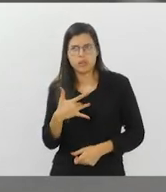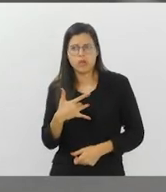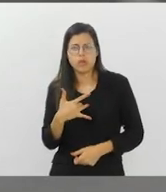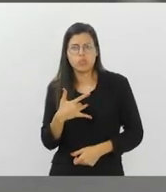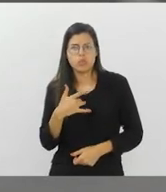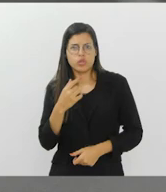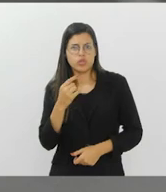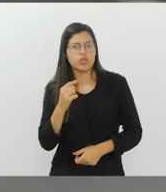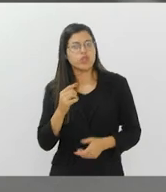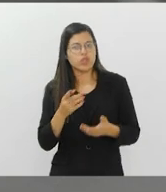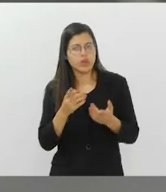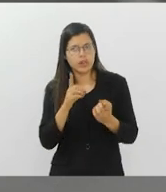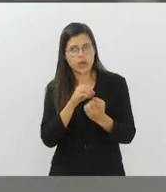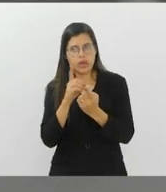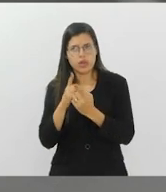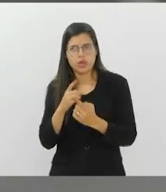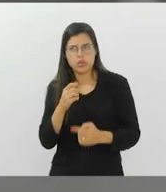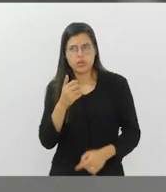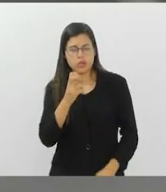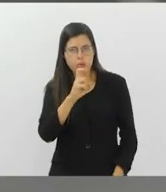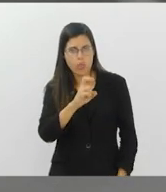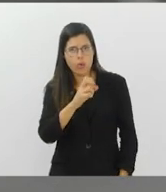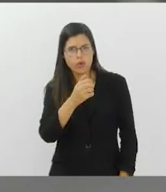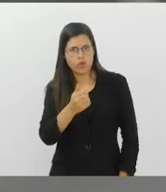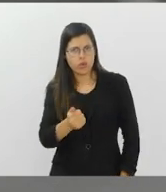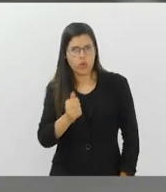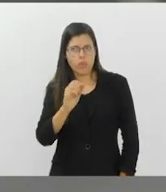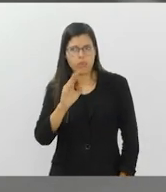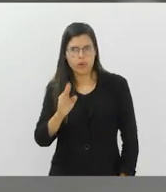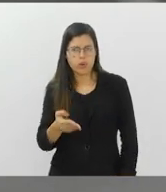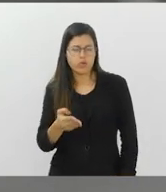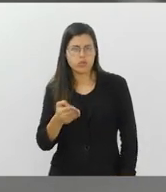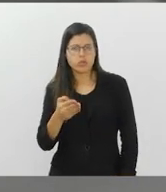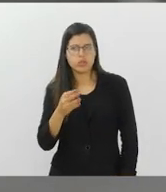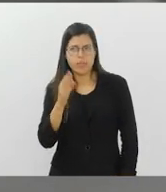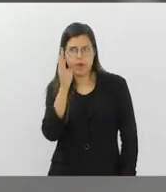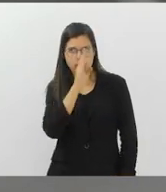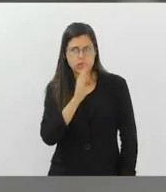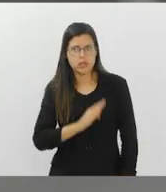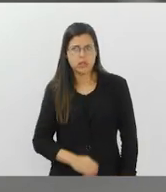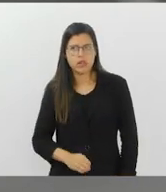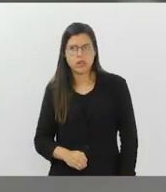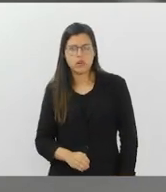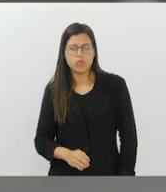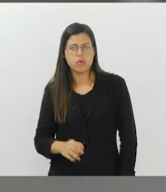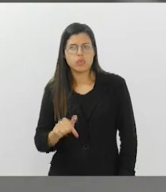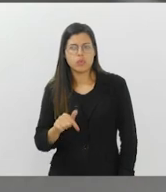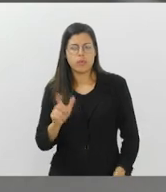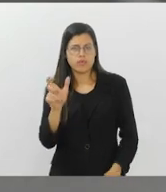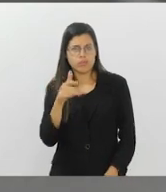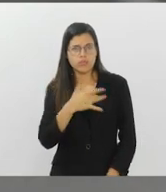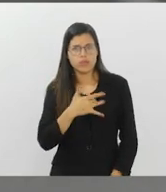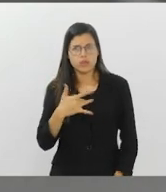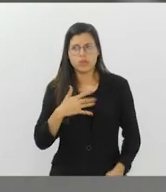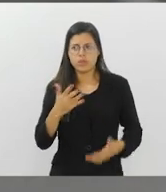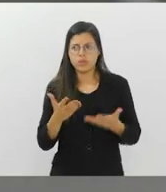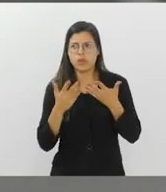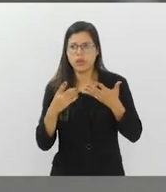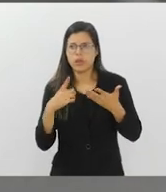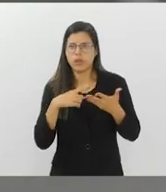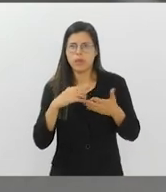população brasileira, 51 milhões de brasileiros. Os planos de saúde querem é ter mais e não menos